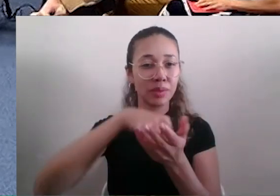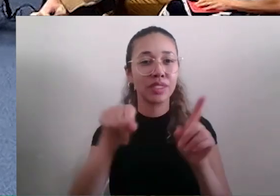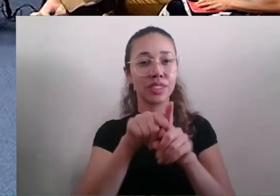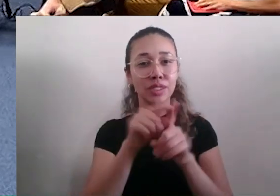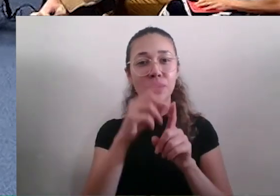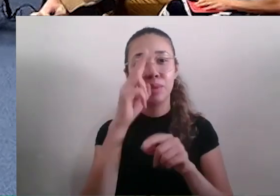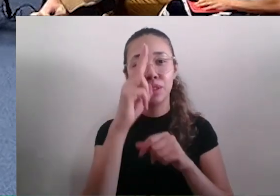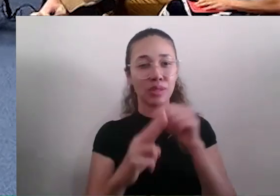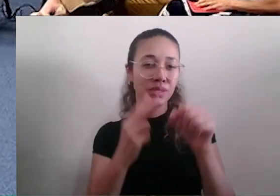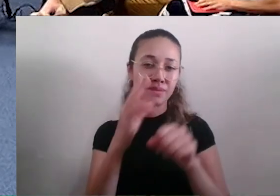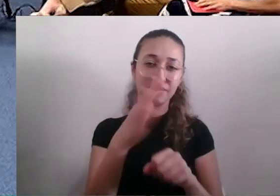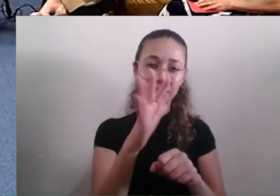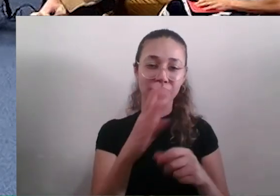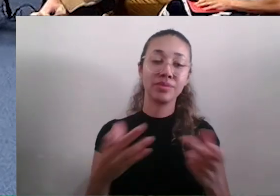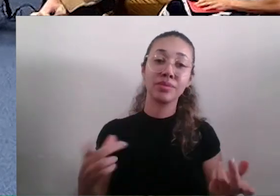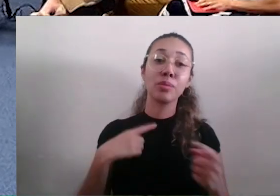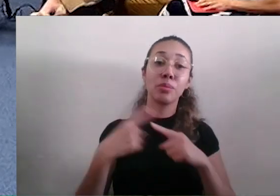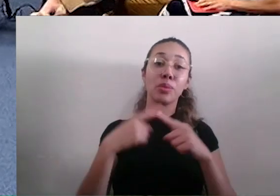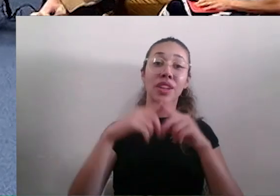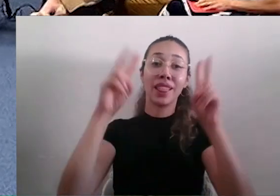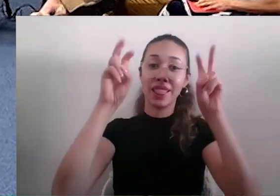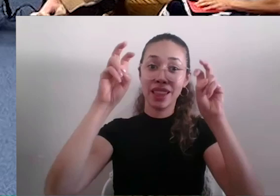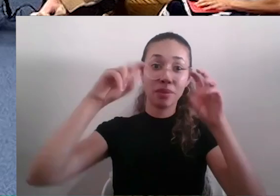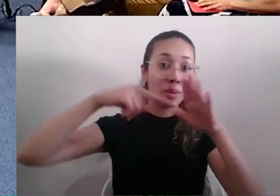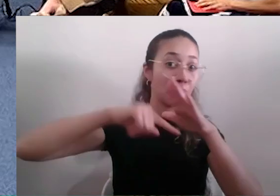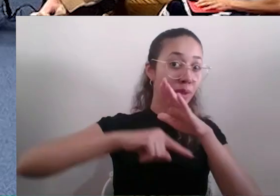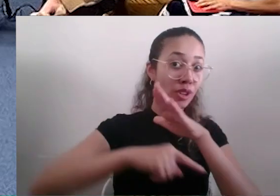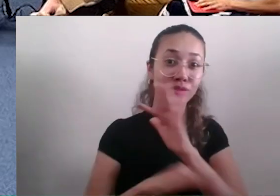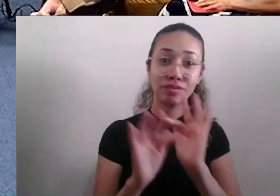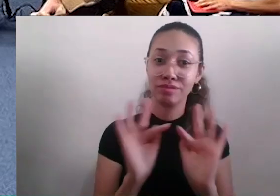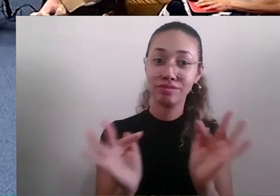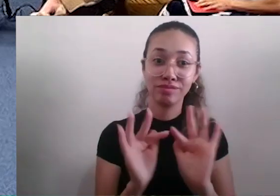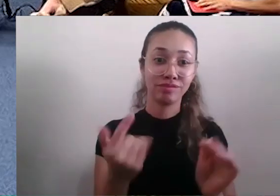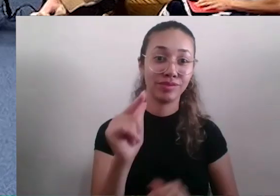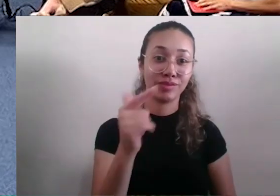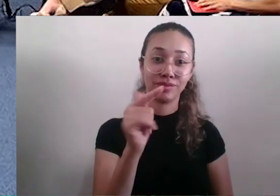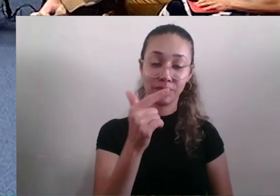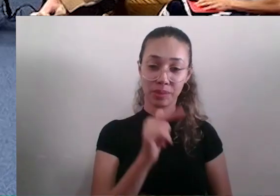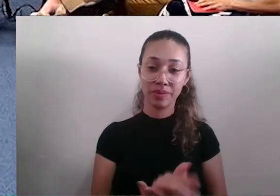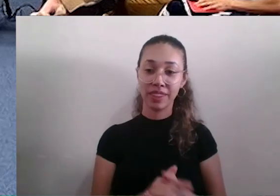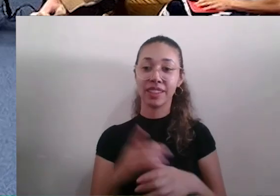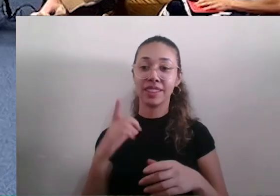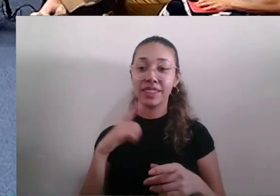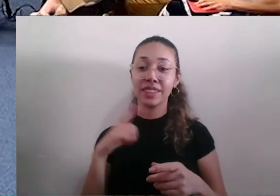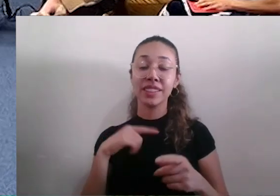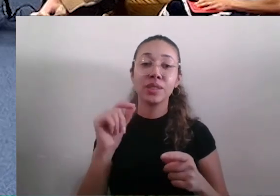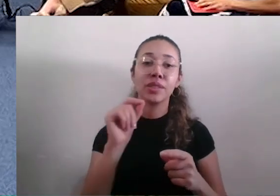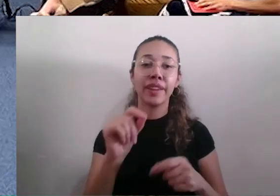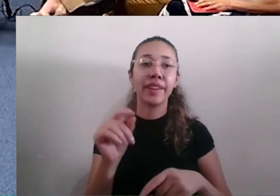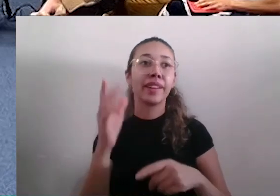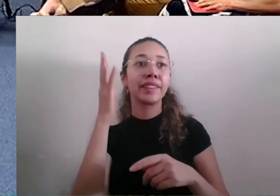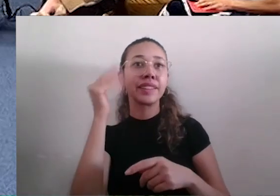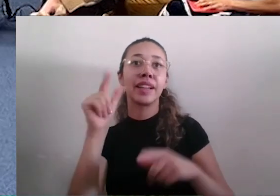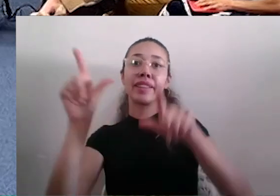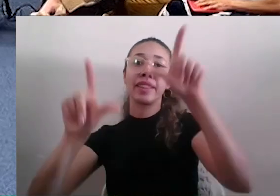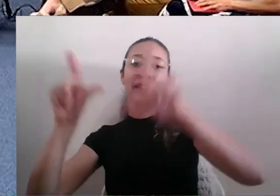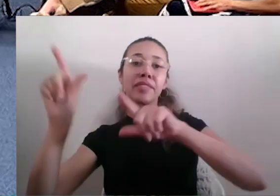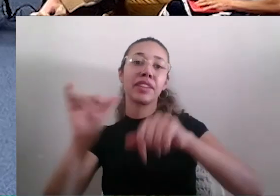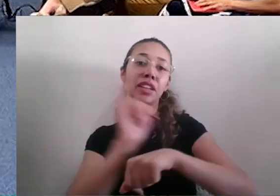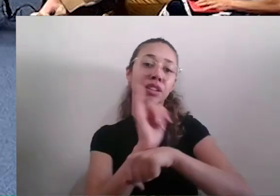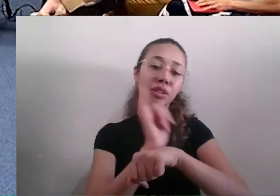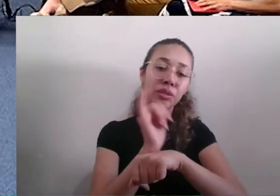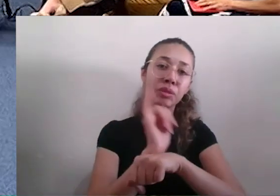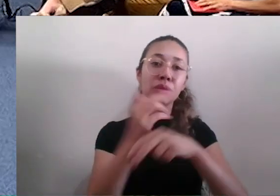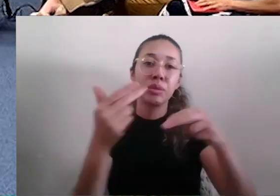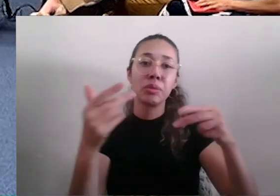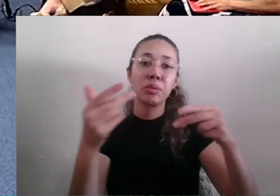e que as televisões e e eh e hoje em dia as redes sociais né o YouTube e tudo mais vão ter esse tempo e esse cuidado de